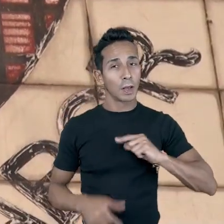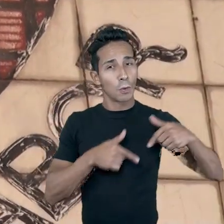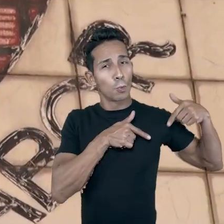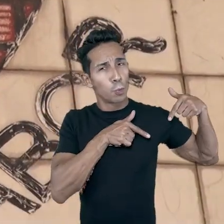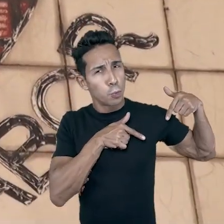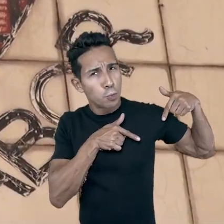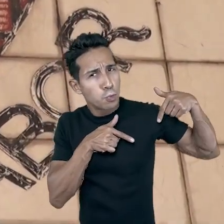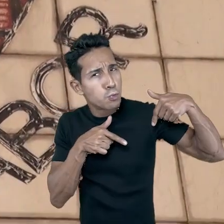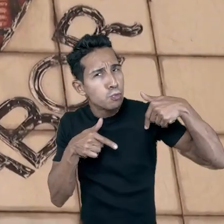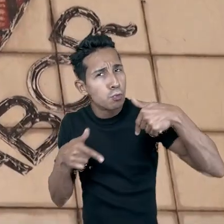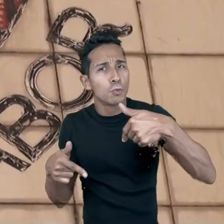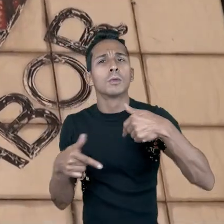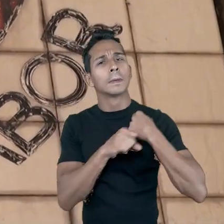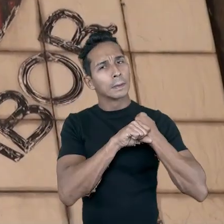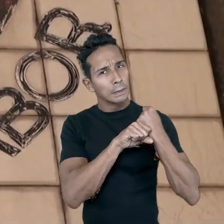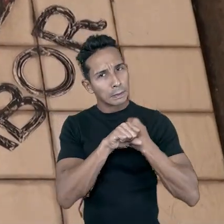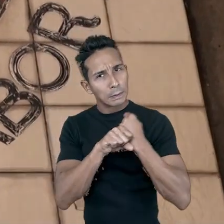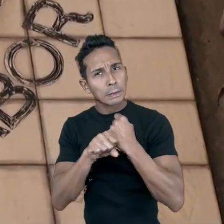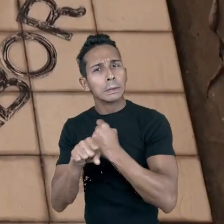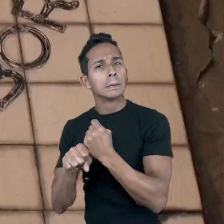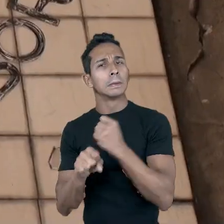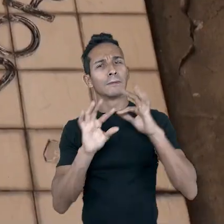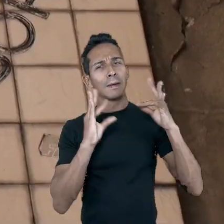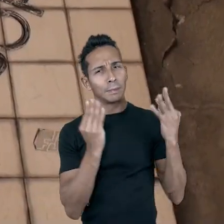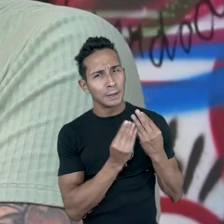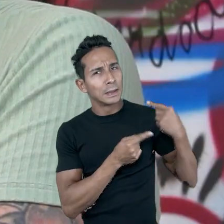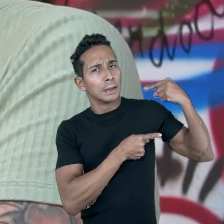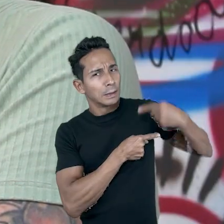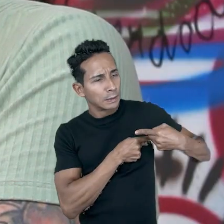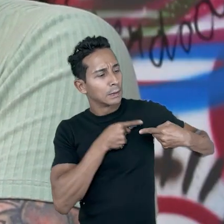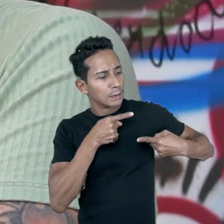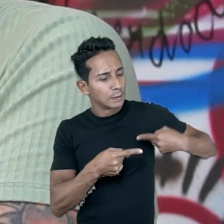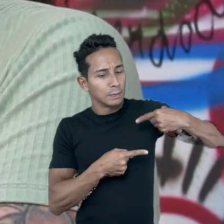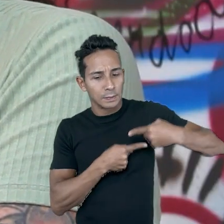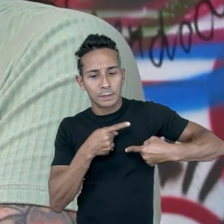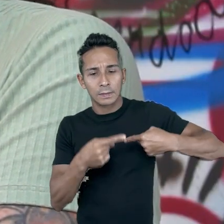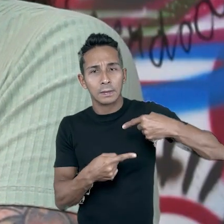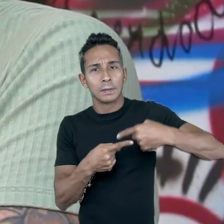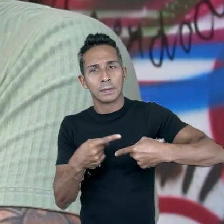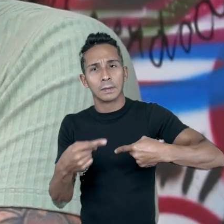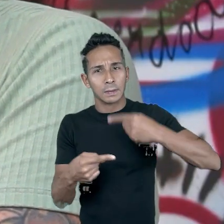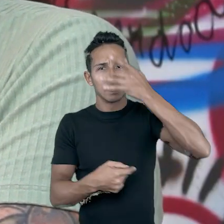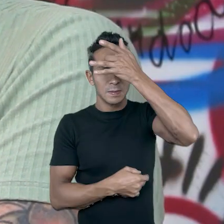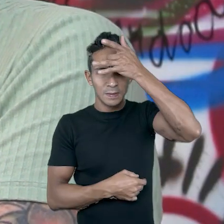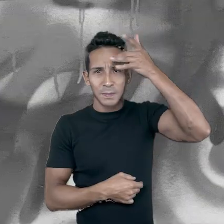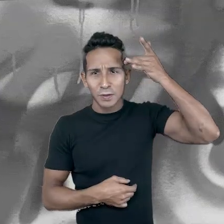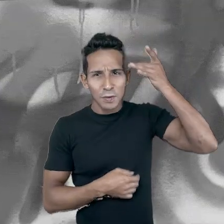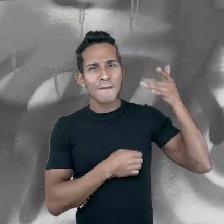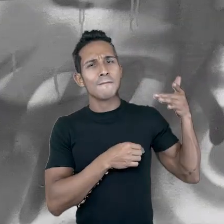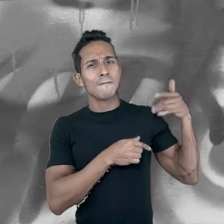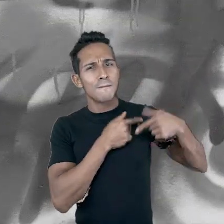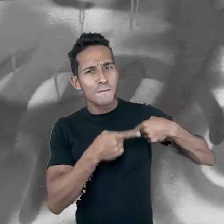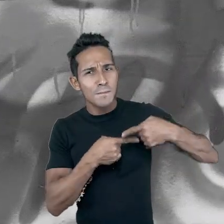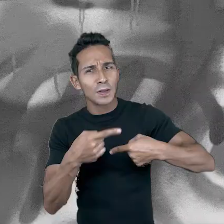Existe luta em São Caetano também, né? Existe gente que está aqui, que vem de famílias, de gerações,